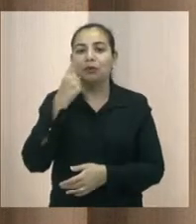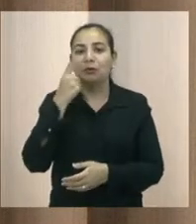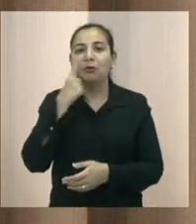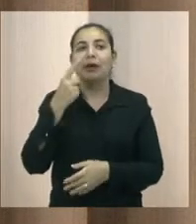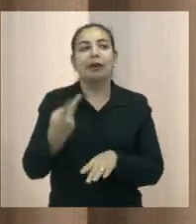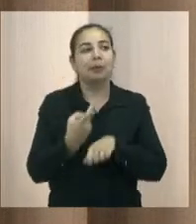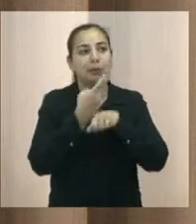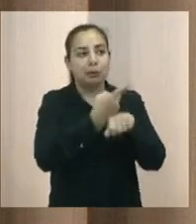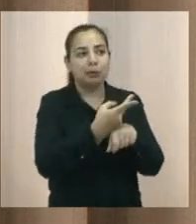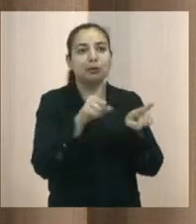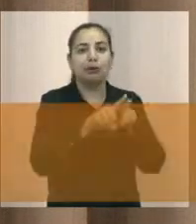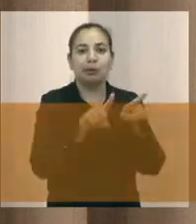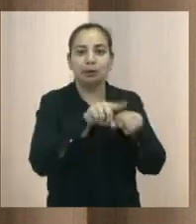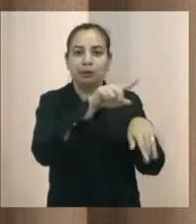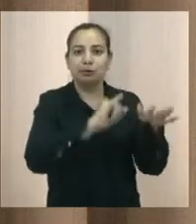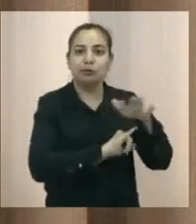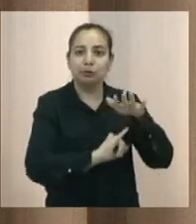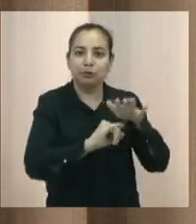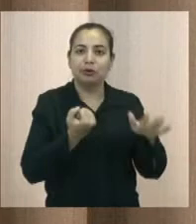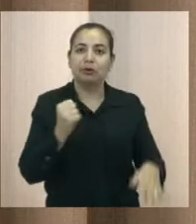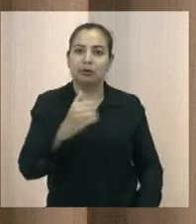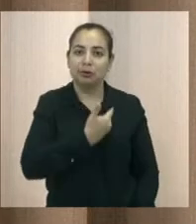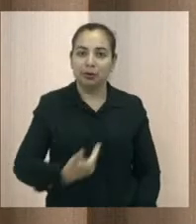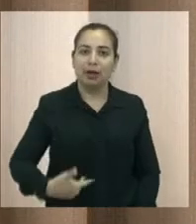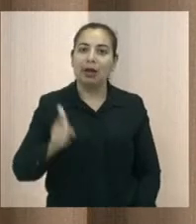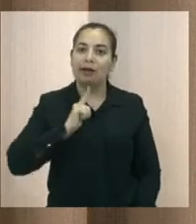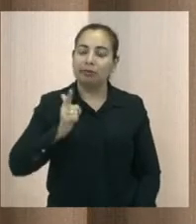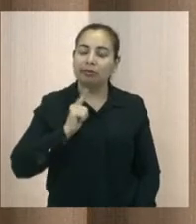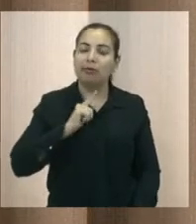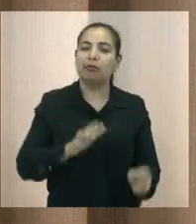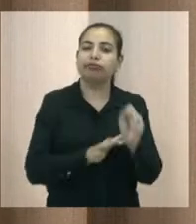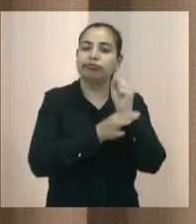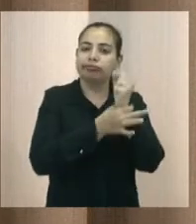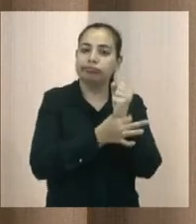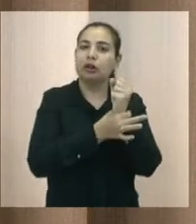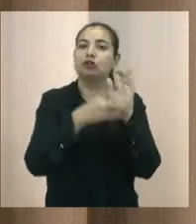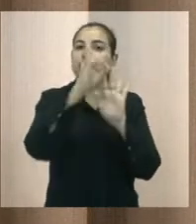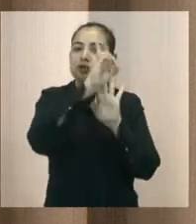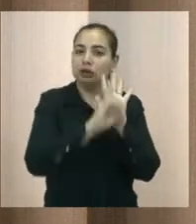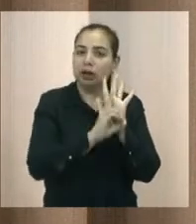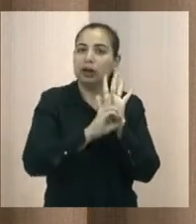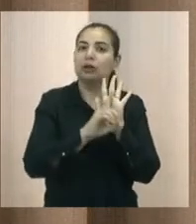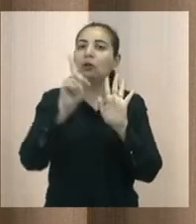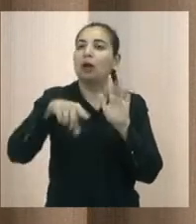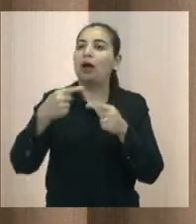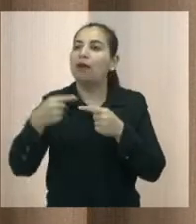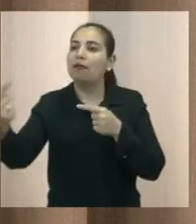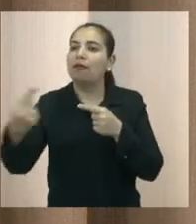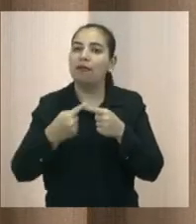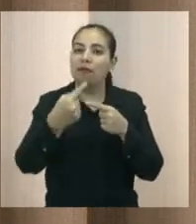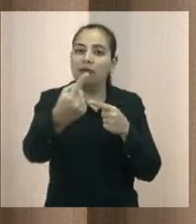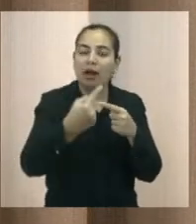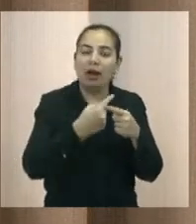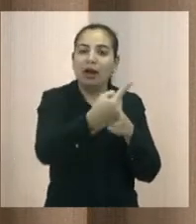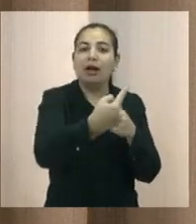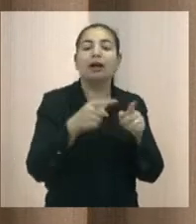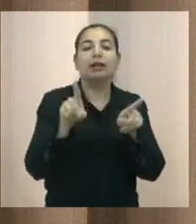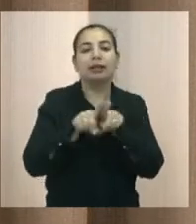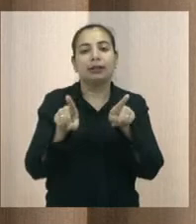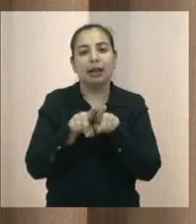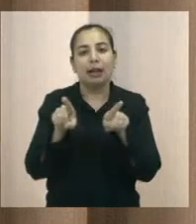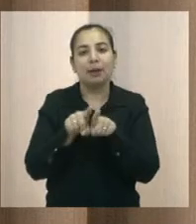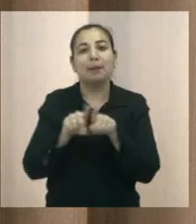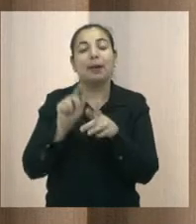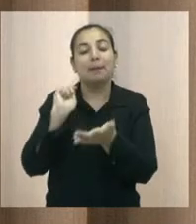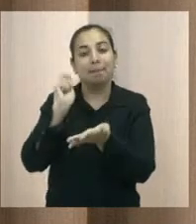Defensoria Pública também para garantir um direito fundamental da população, que é o direito de ir e vir, e o direito de pagar a passagem